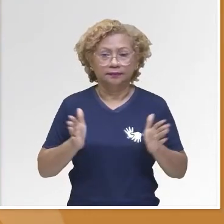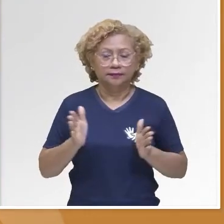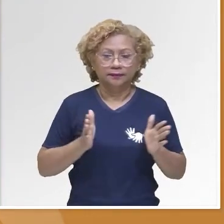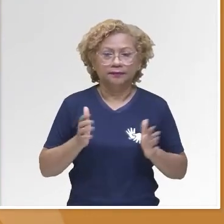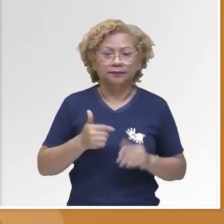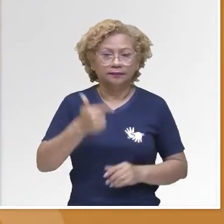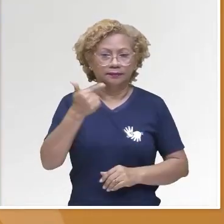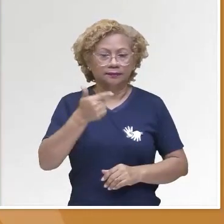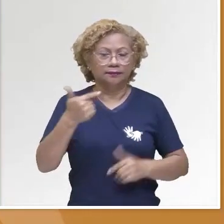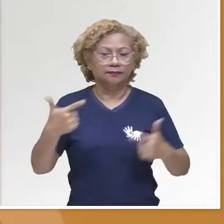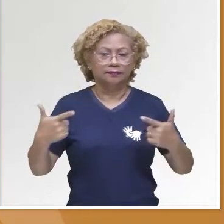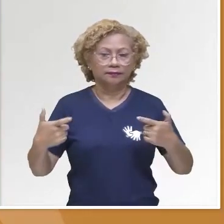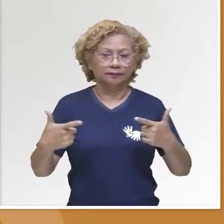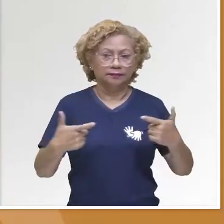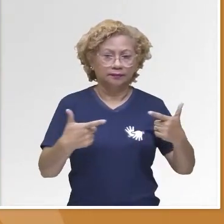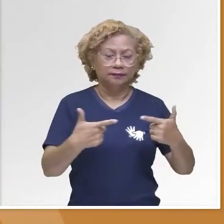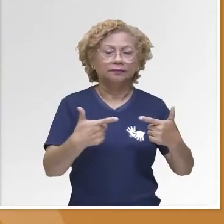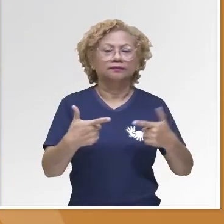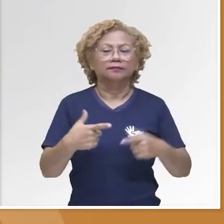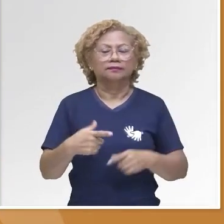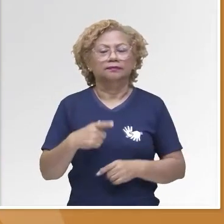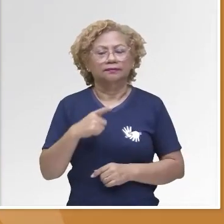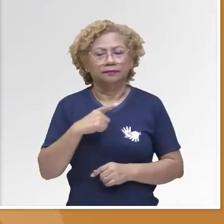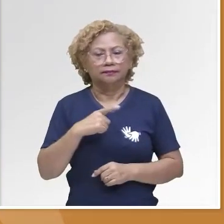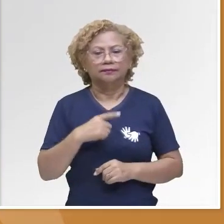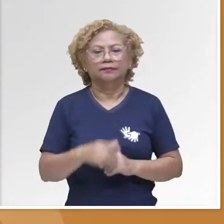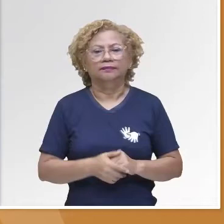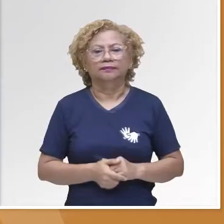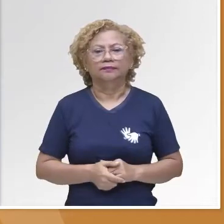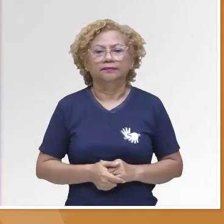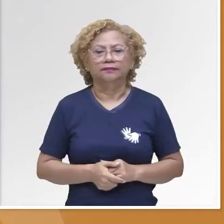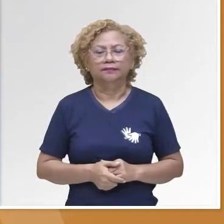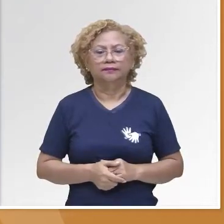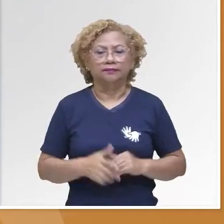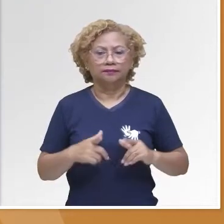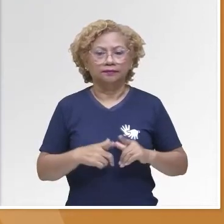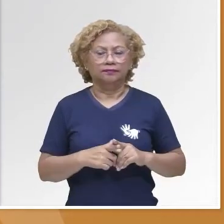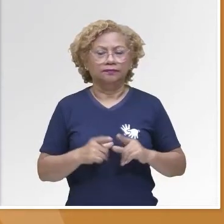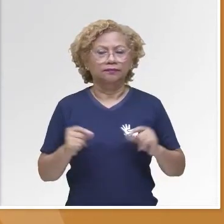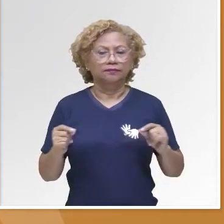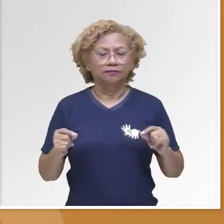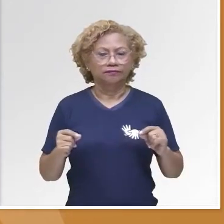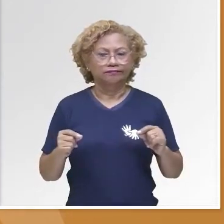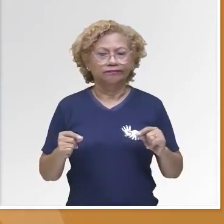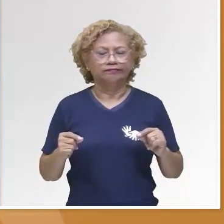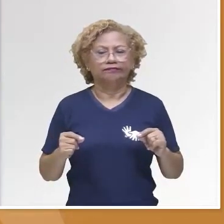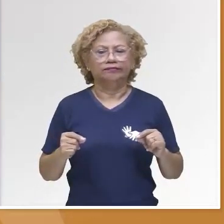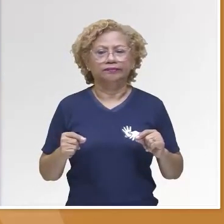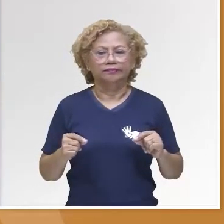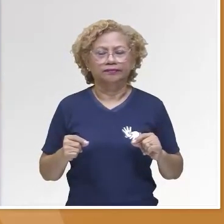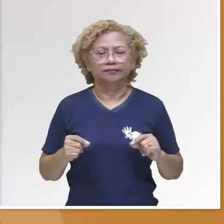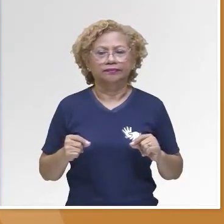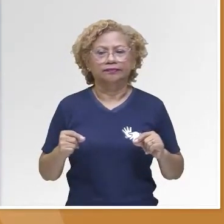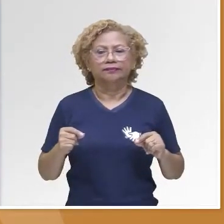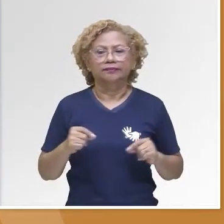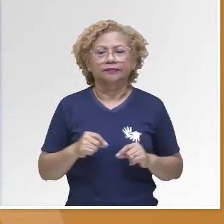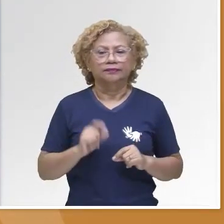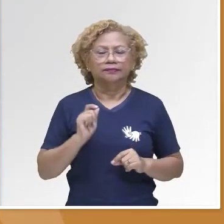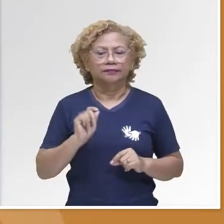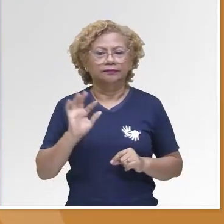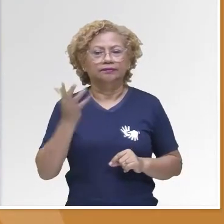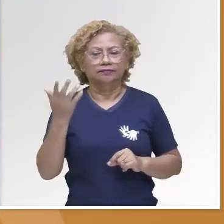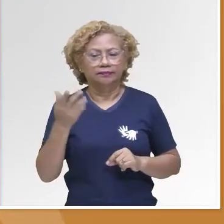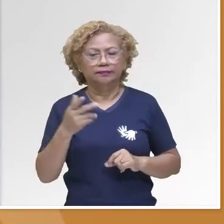Mundial, onde a gente viu que o Japão acaba sendo devastado, né? O que